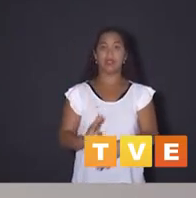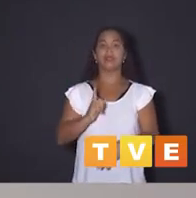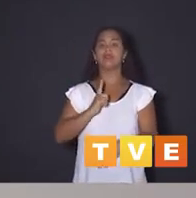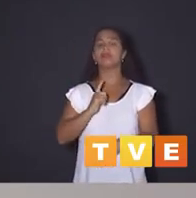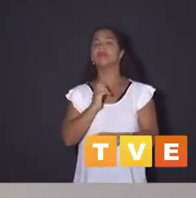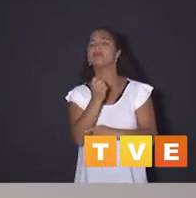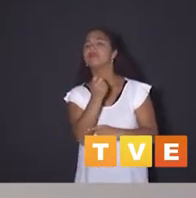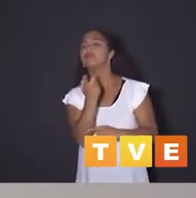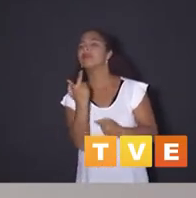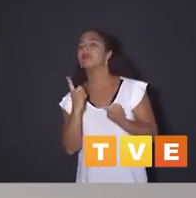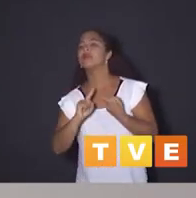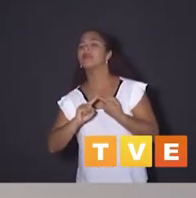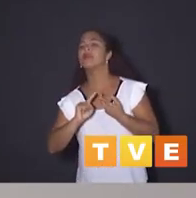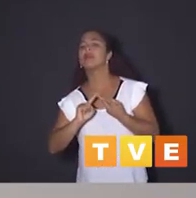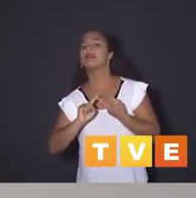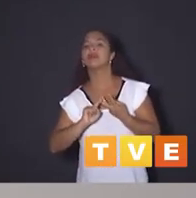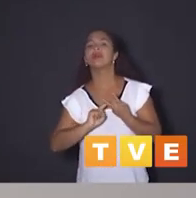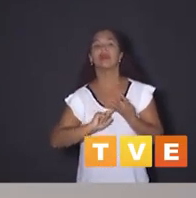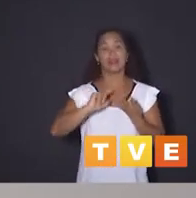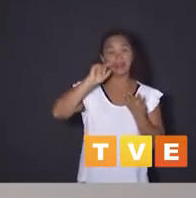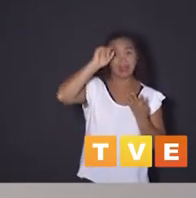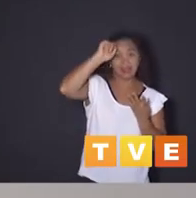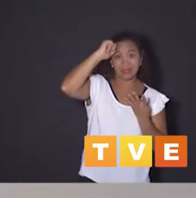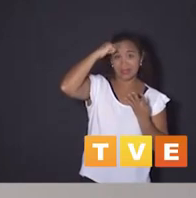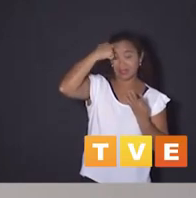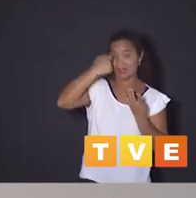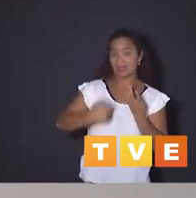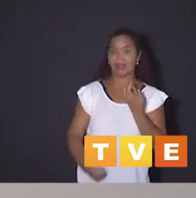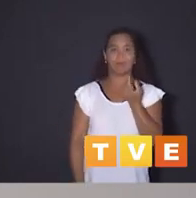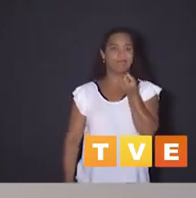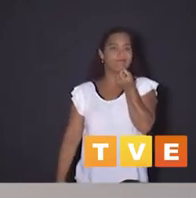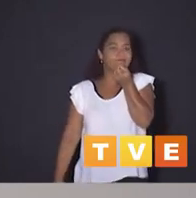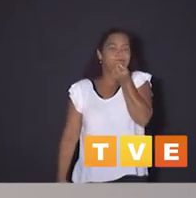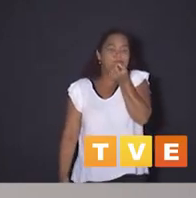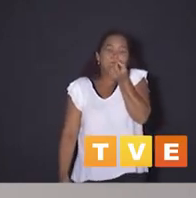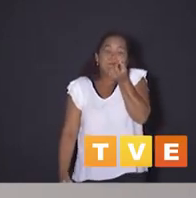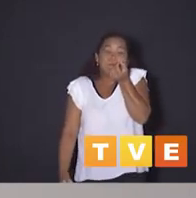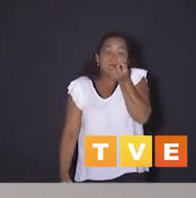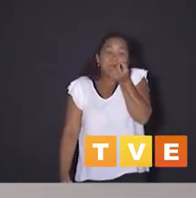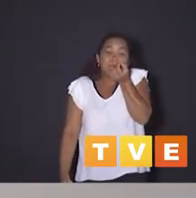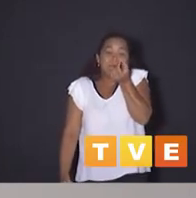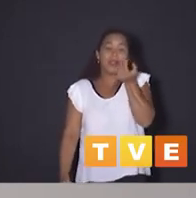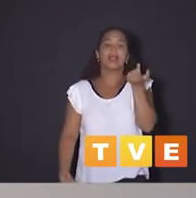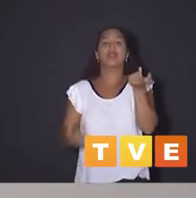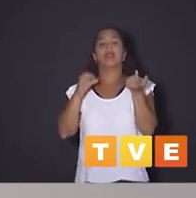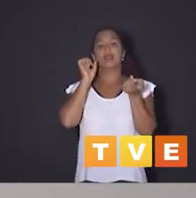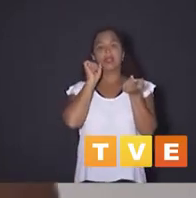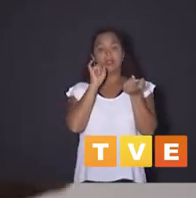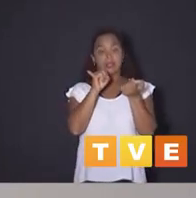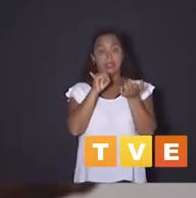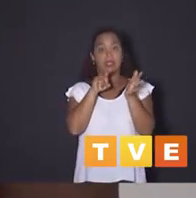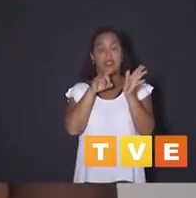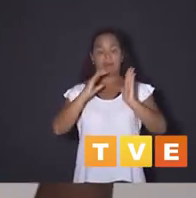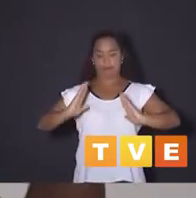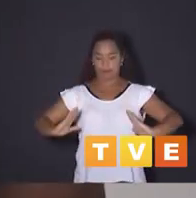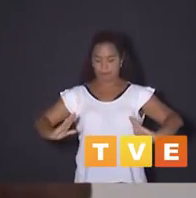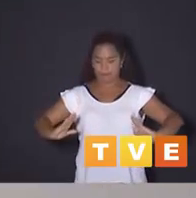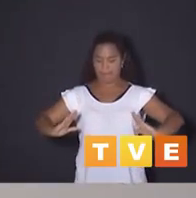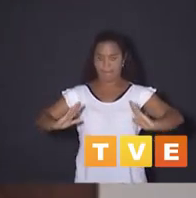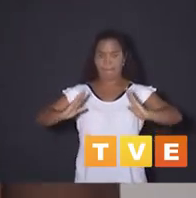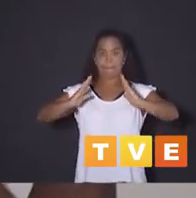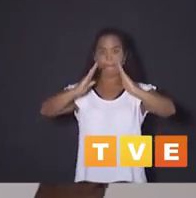pessoas negras que são protagonistas é uma quantidade ínfima se a gente analisa a pirâmide